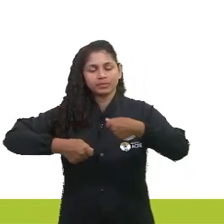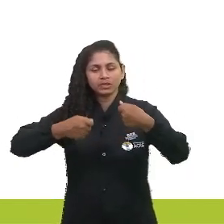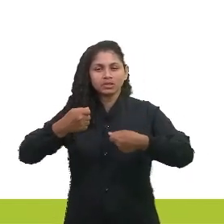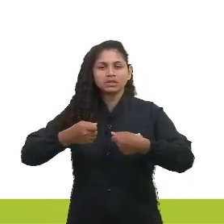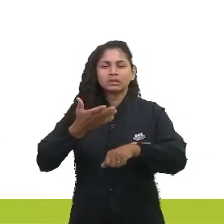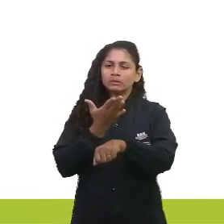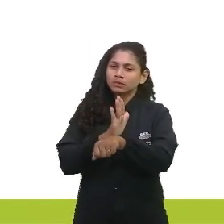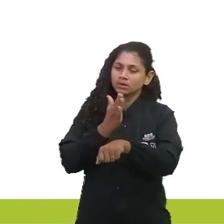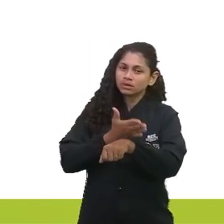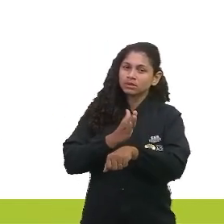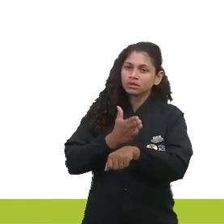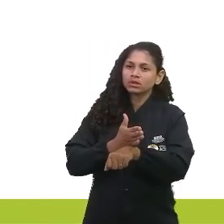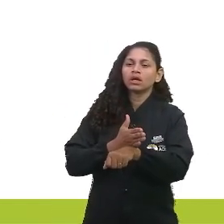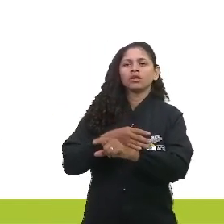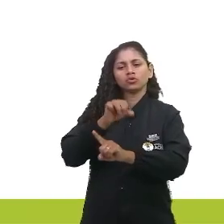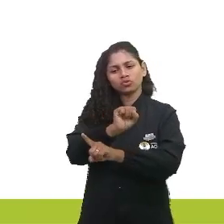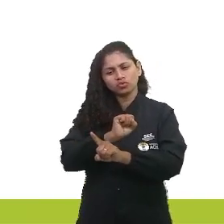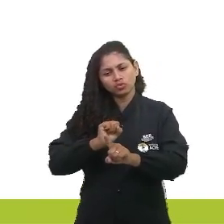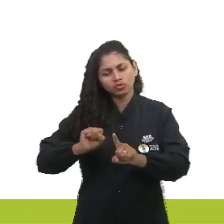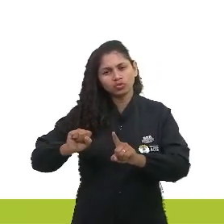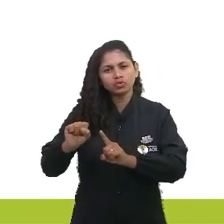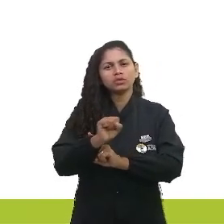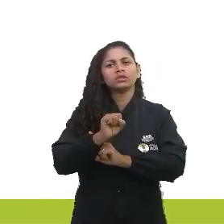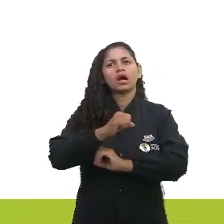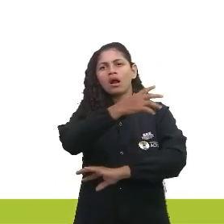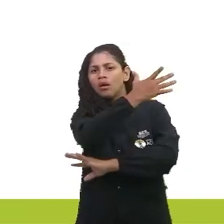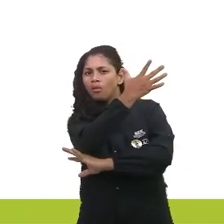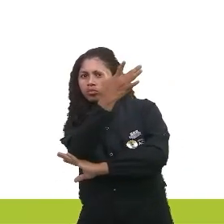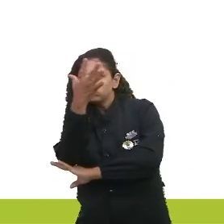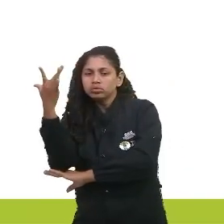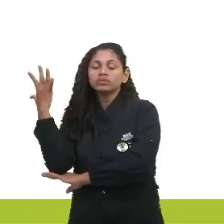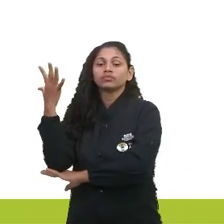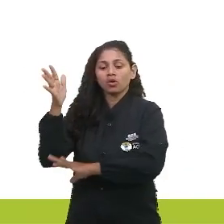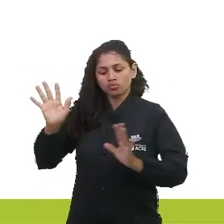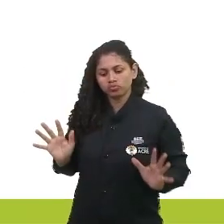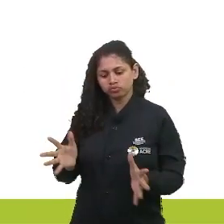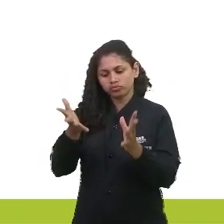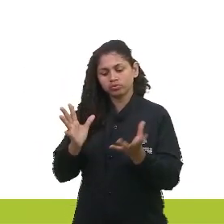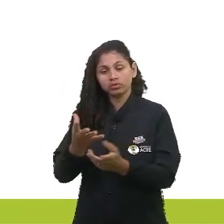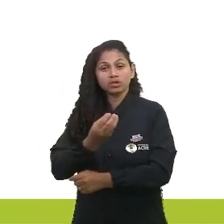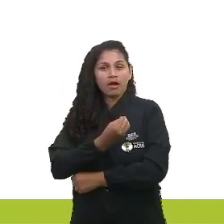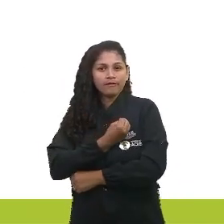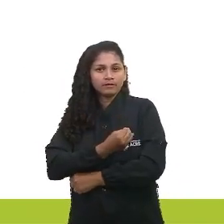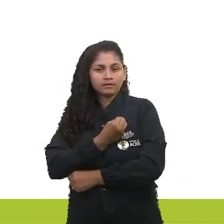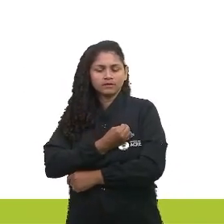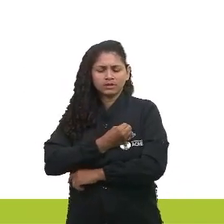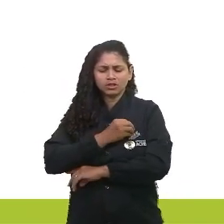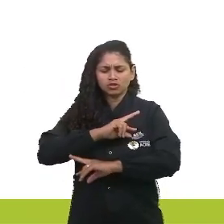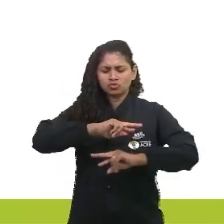socioambientais, o que favorece a vida nas suas múltiplas formas.